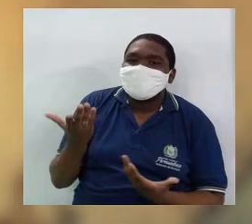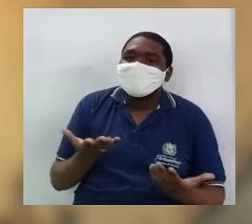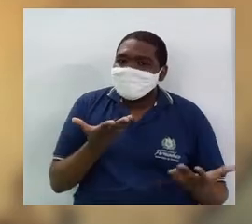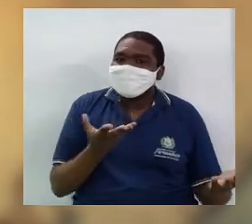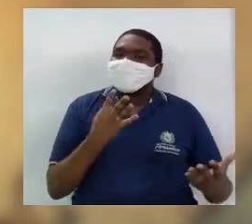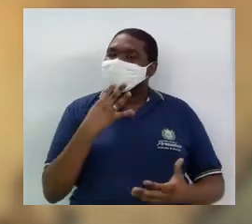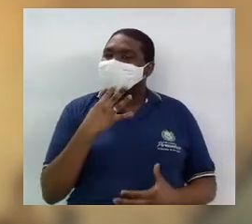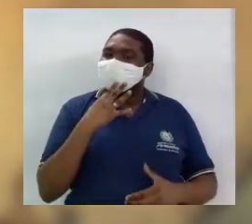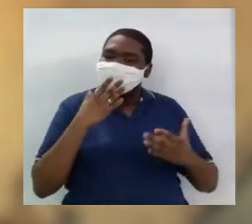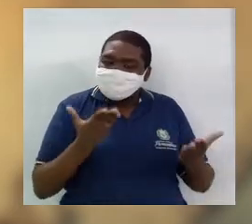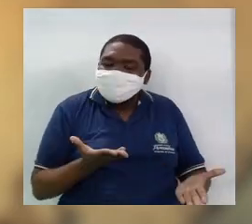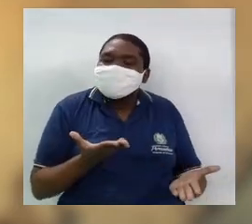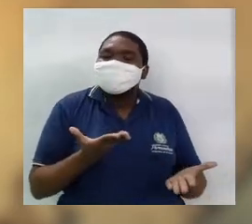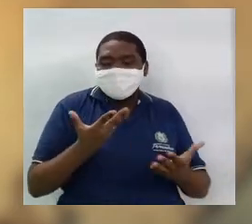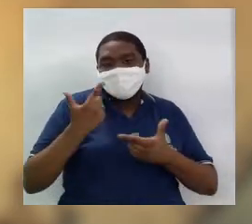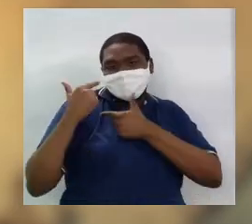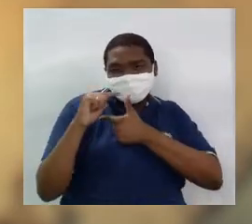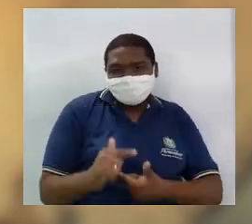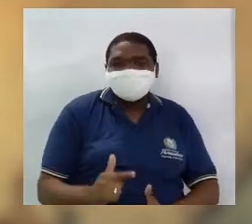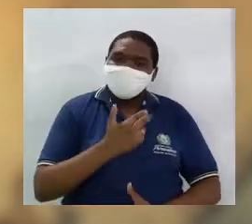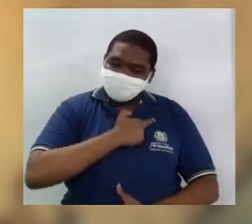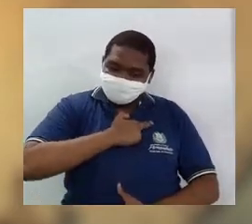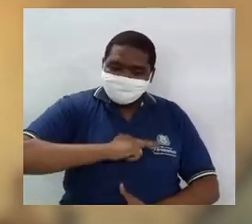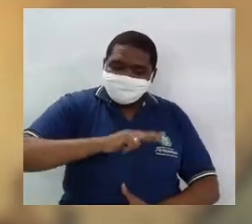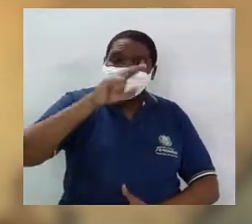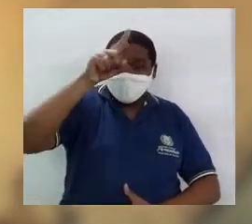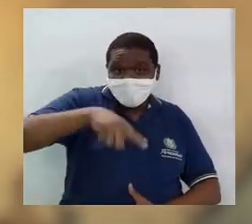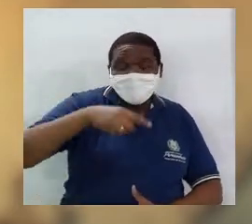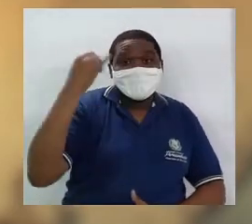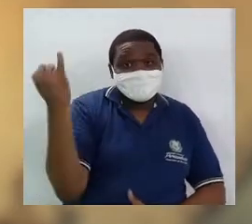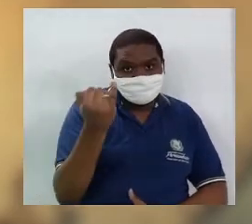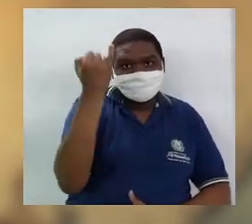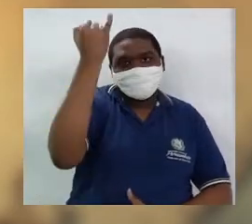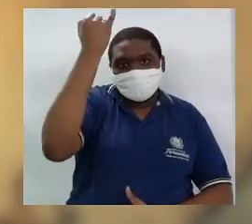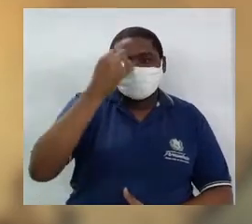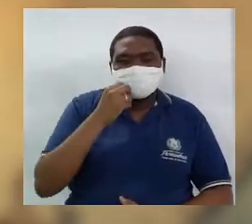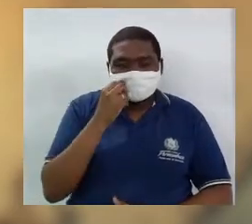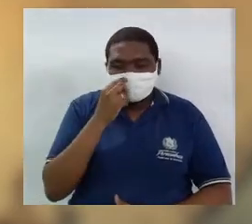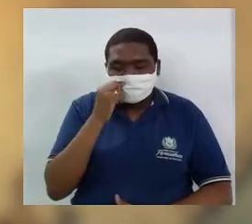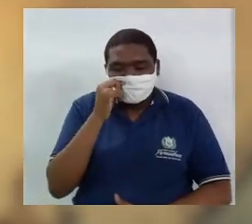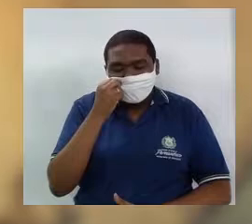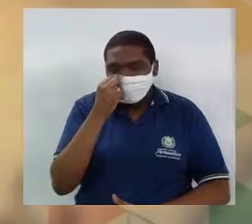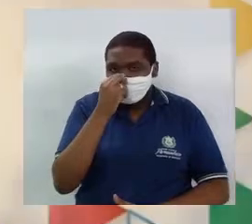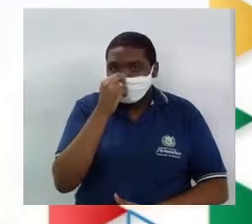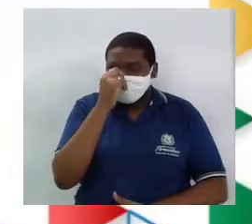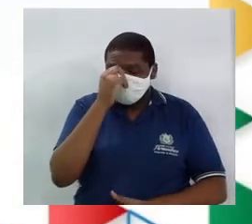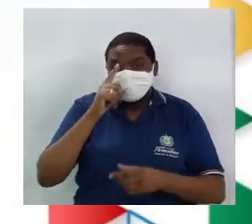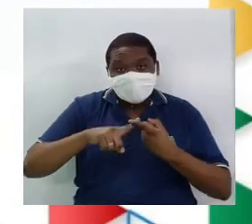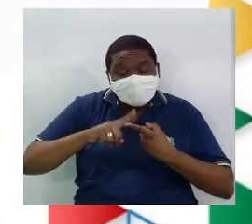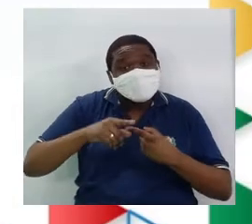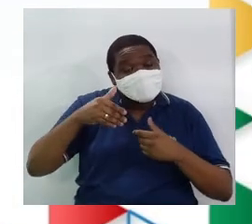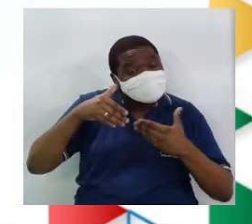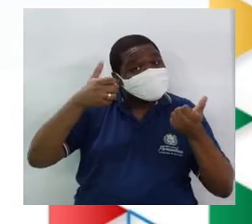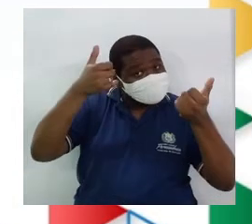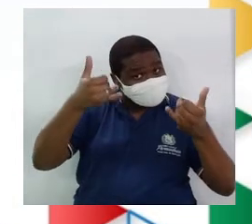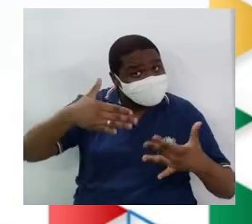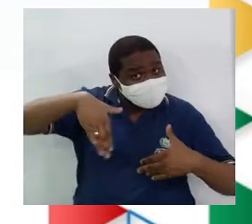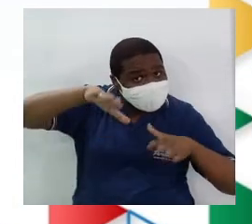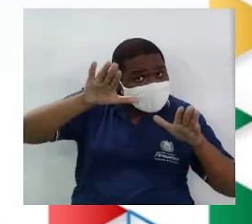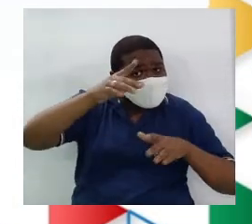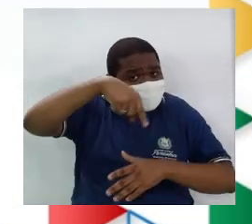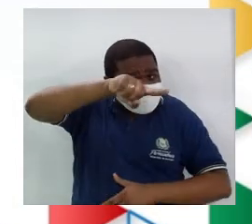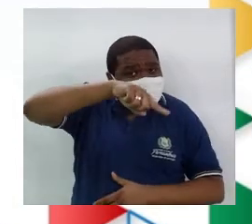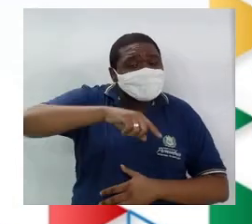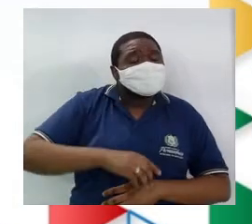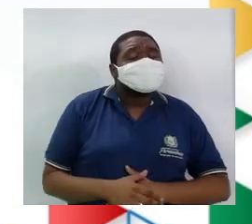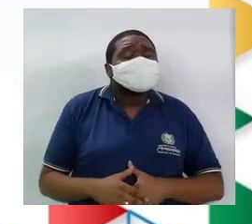conhecer a tradição religiosa do outro é importante. E trago mais sobre o histórico. Acompanhem comigo. Vejam só, a